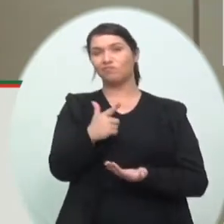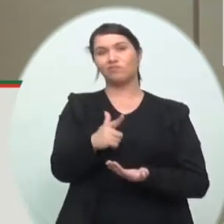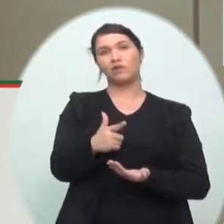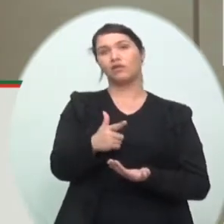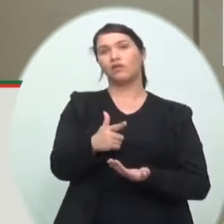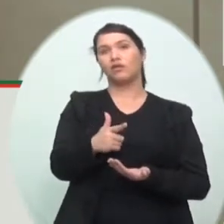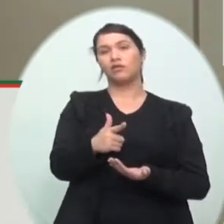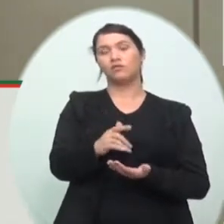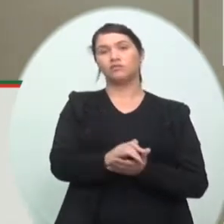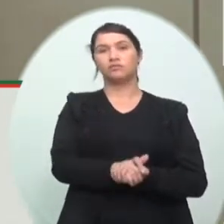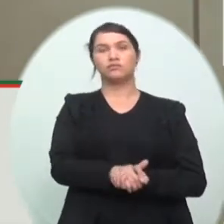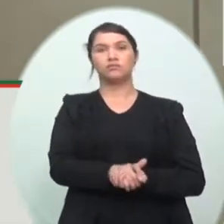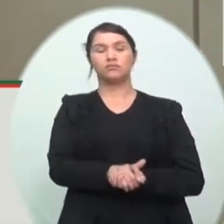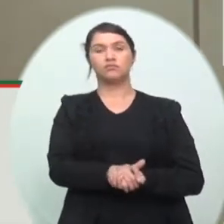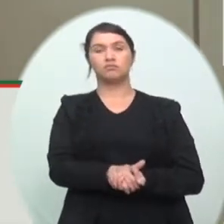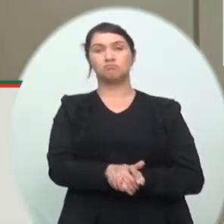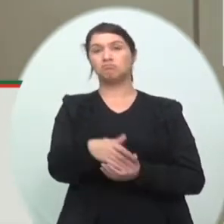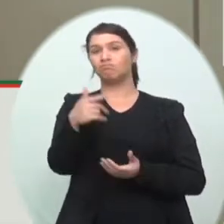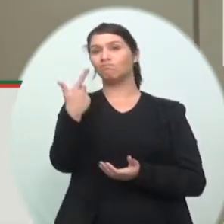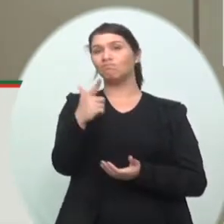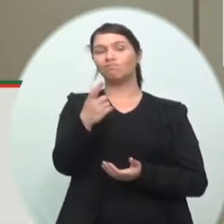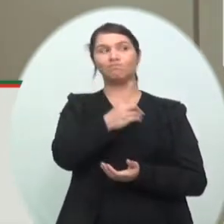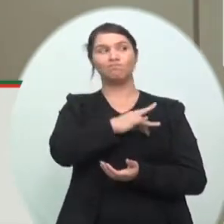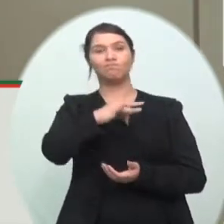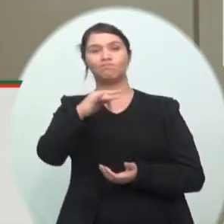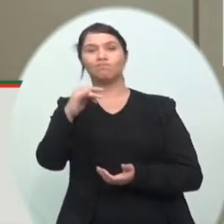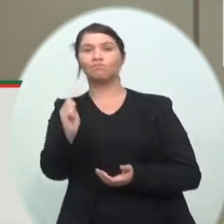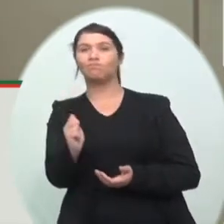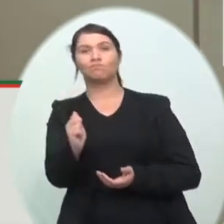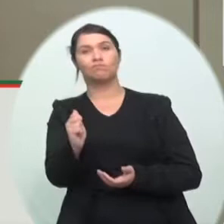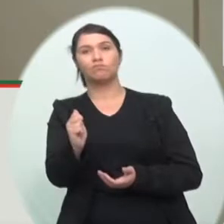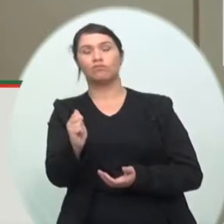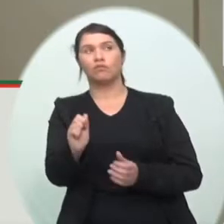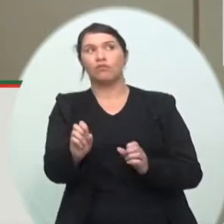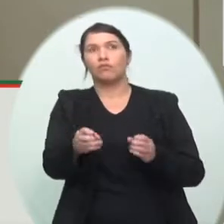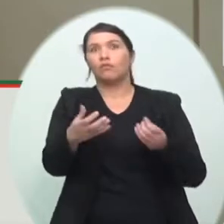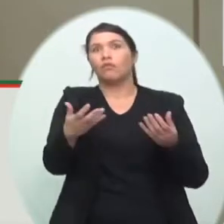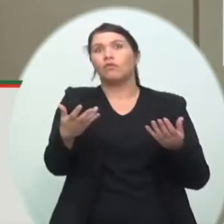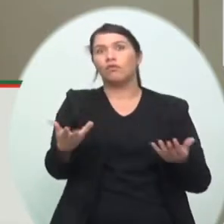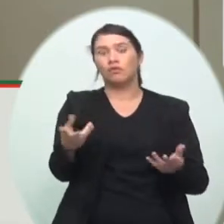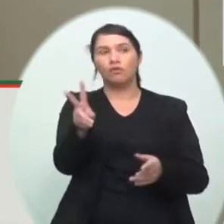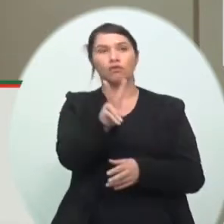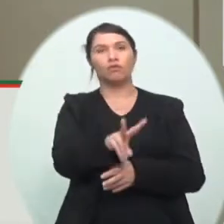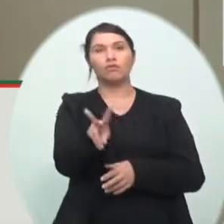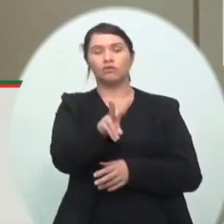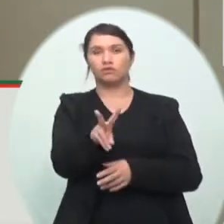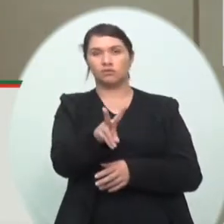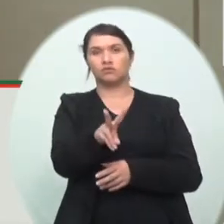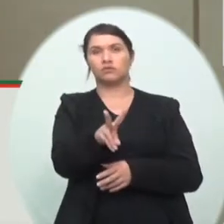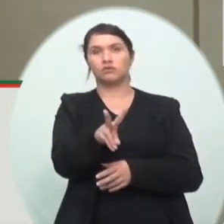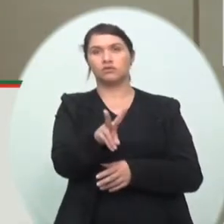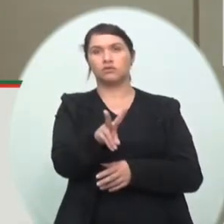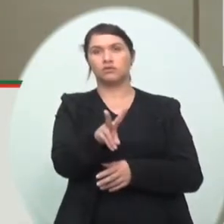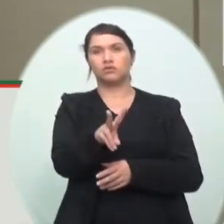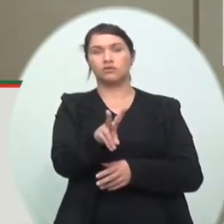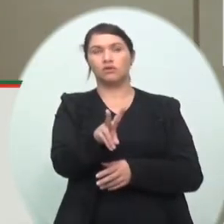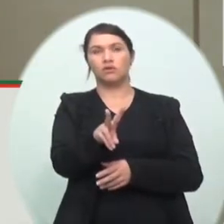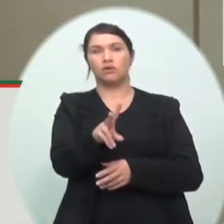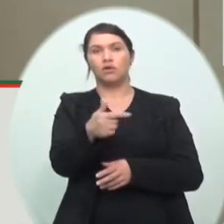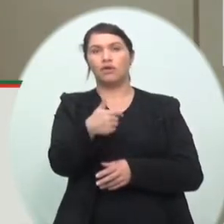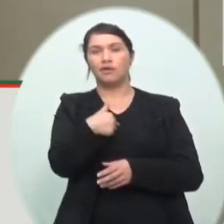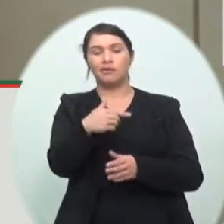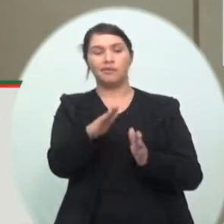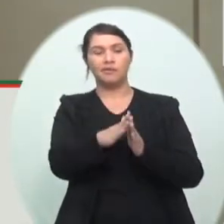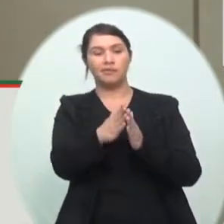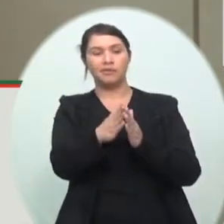dessa senhora, não temos previsão. Então, na verdade, senhores vereadores, eu não vejo, fiz um